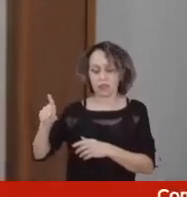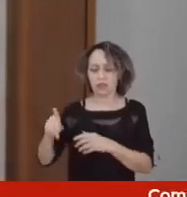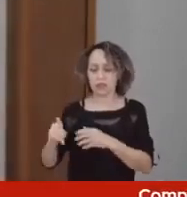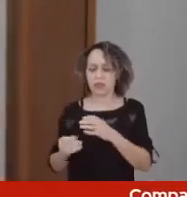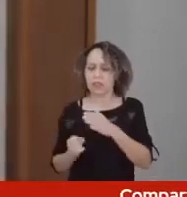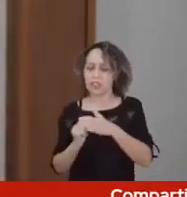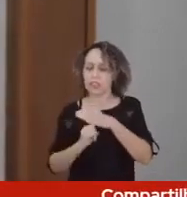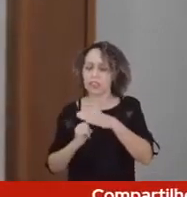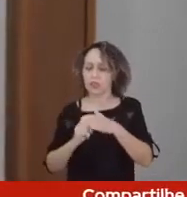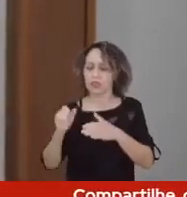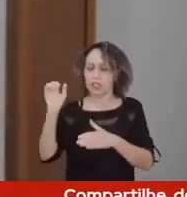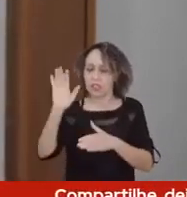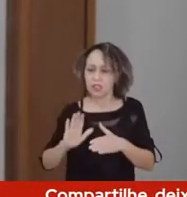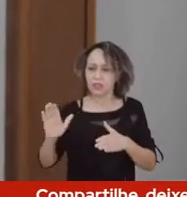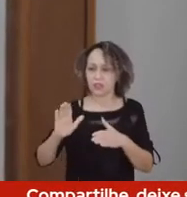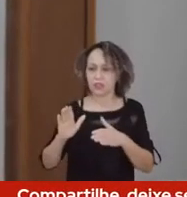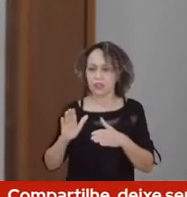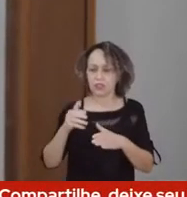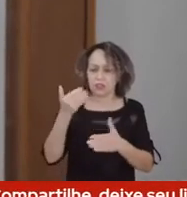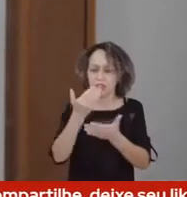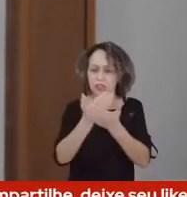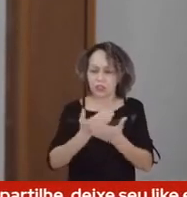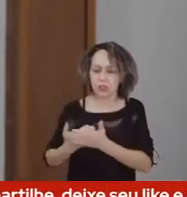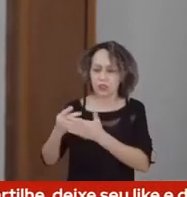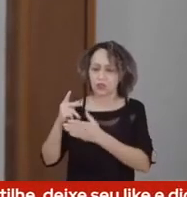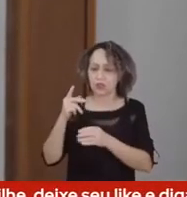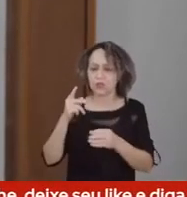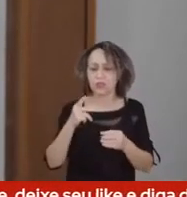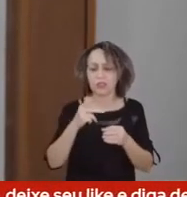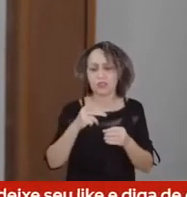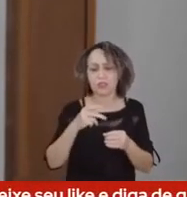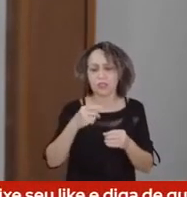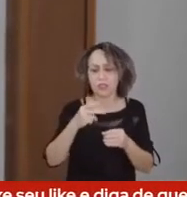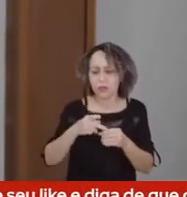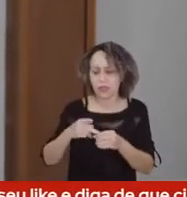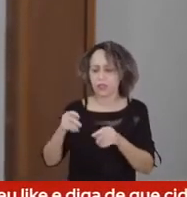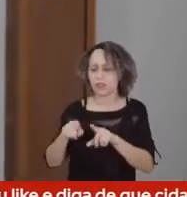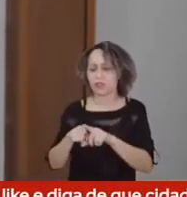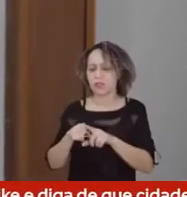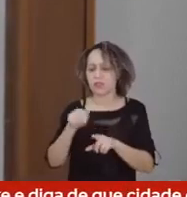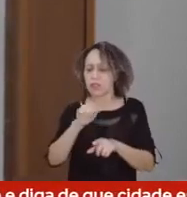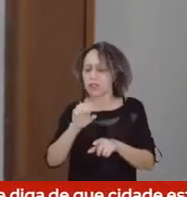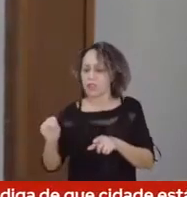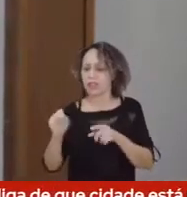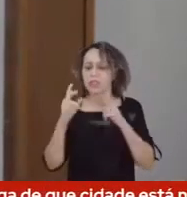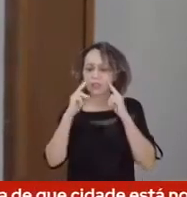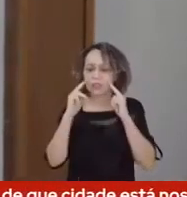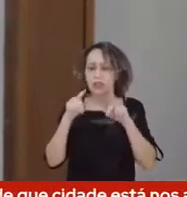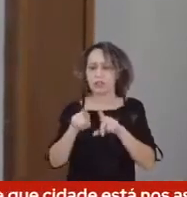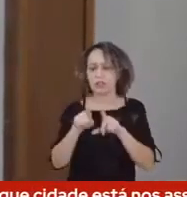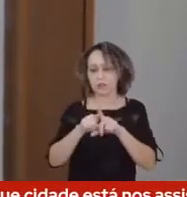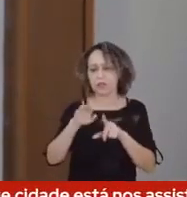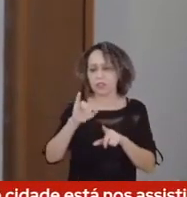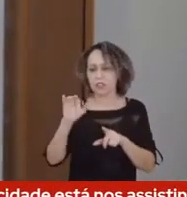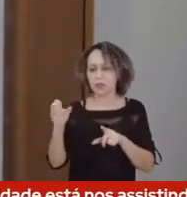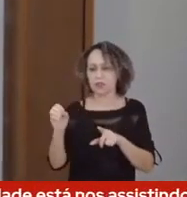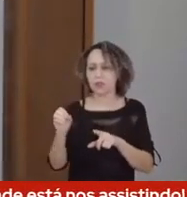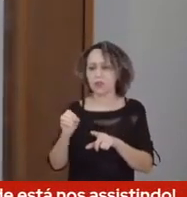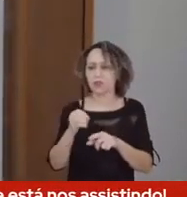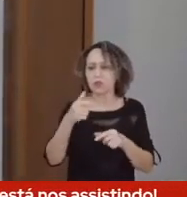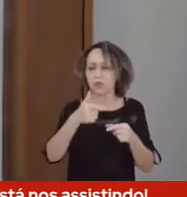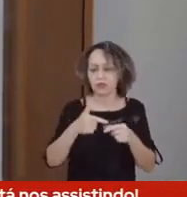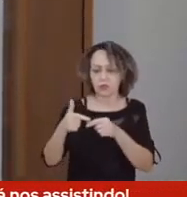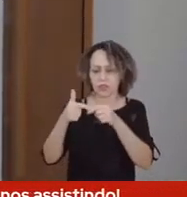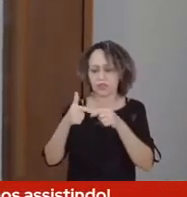Gás Natural e Biocombustíveis, colocaram no nome do INEP também José Eduardo Dutra. Então, essa é uma homenagem